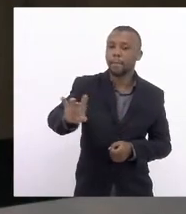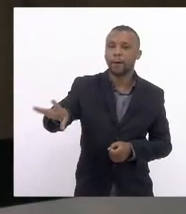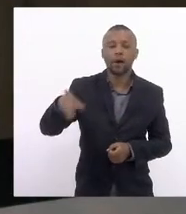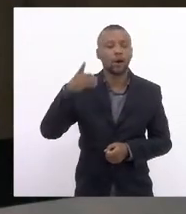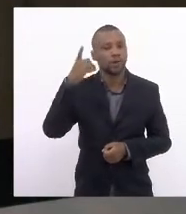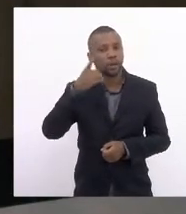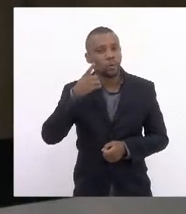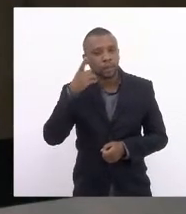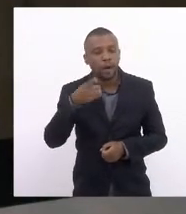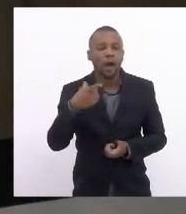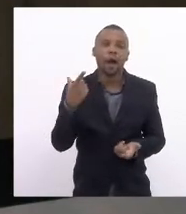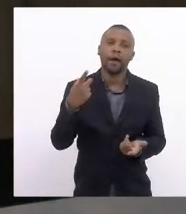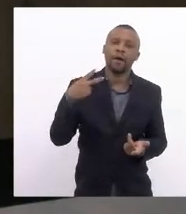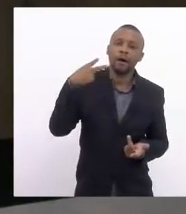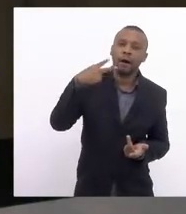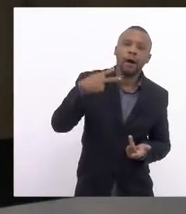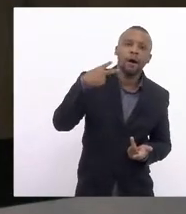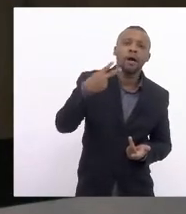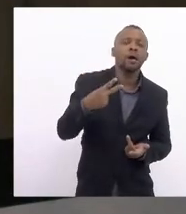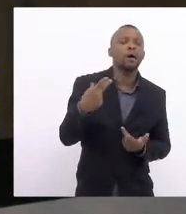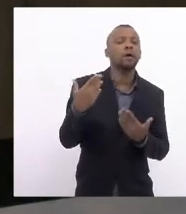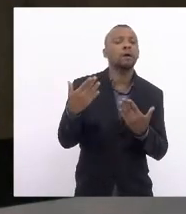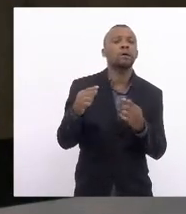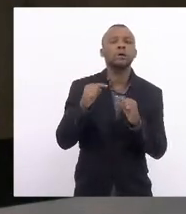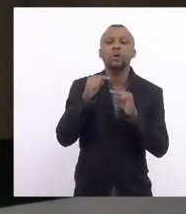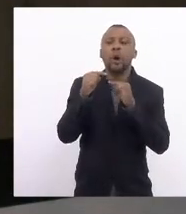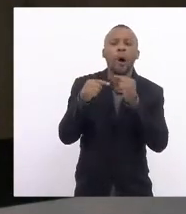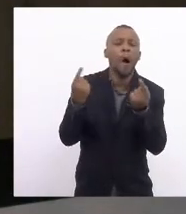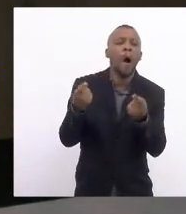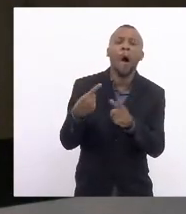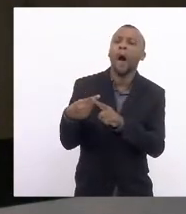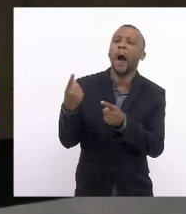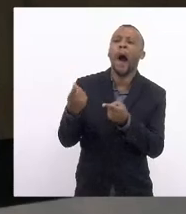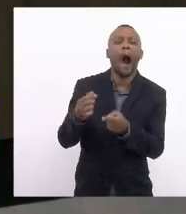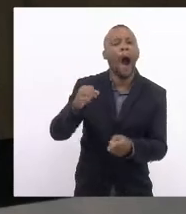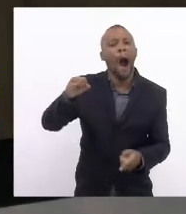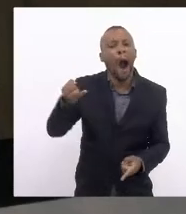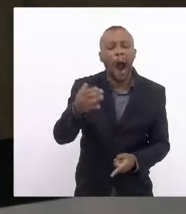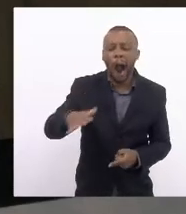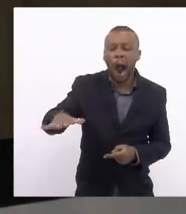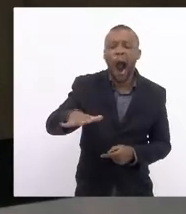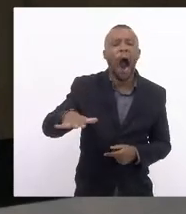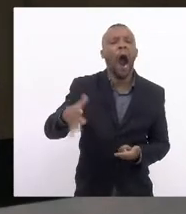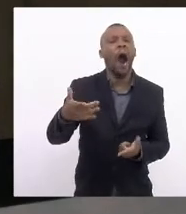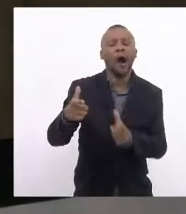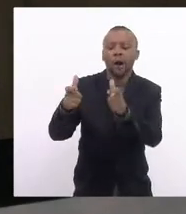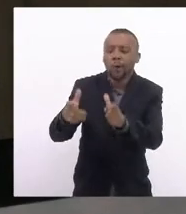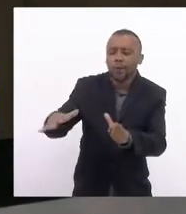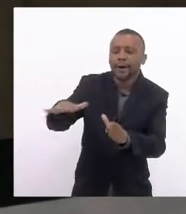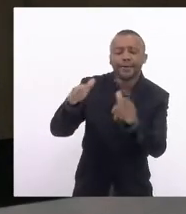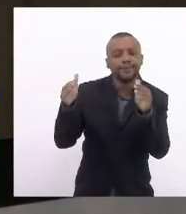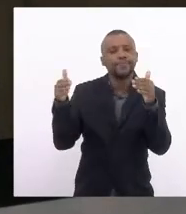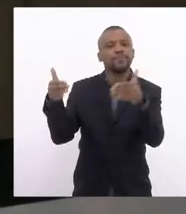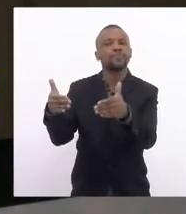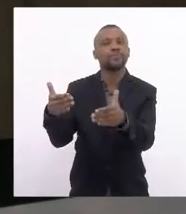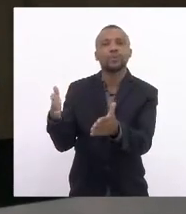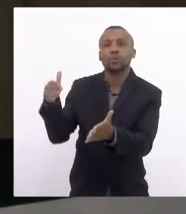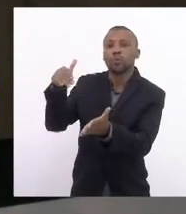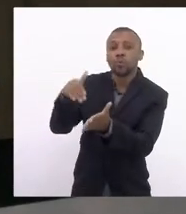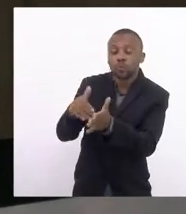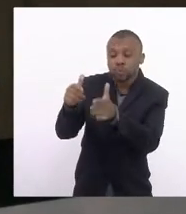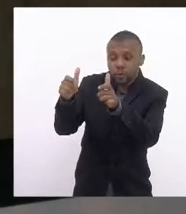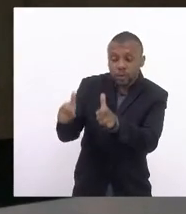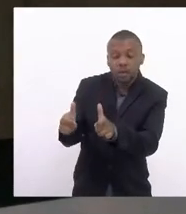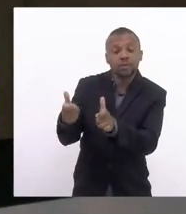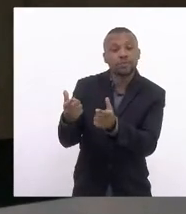exemplo, questionar por que não se aproveitou aquele local que é hoje, talvez, o último local de